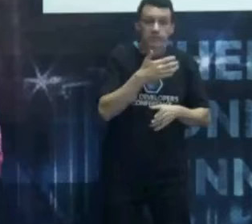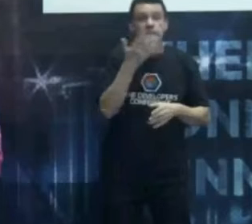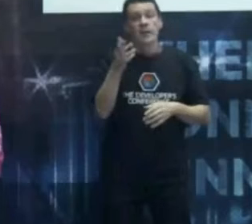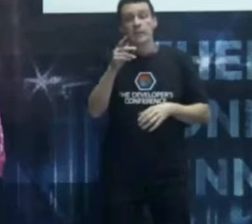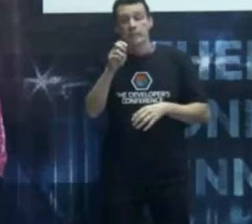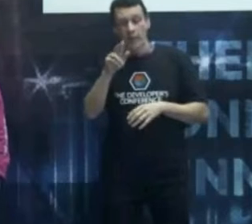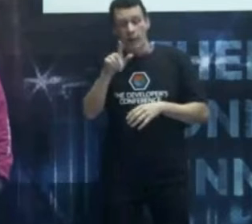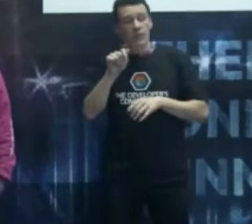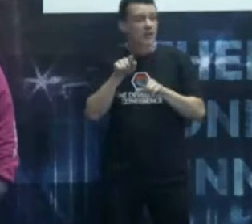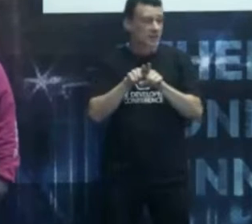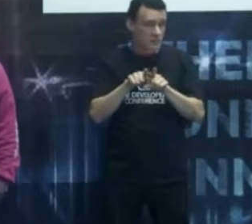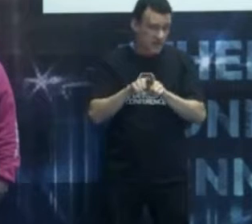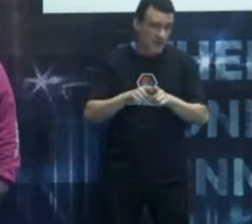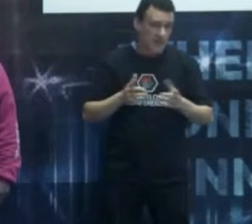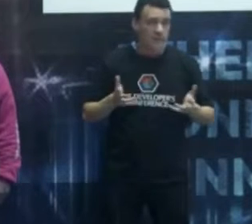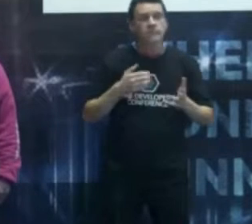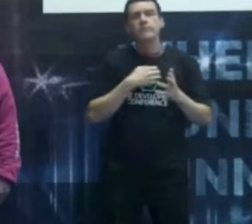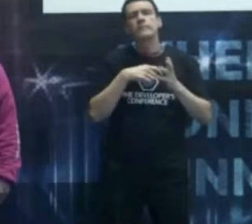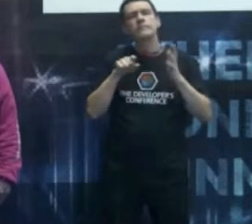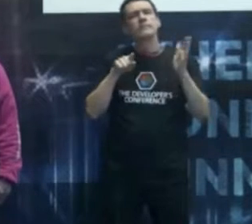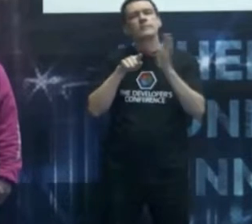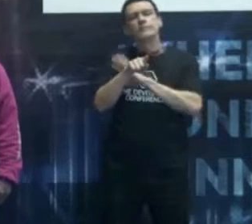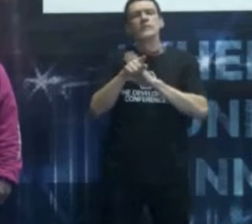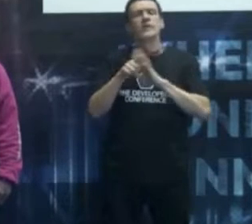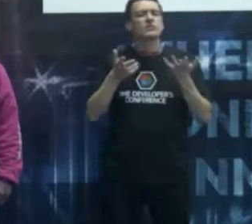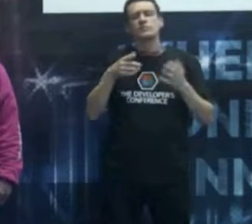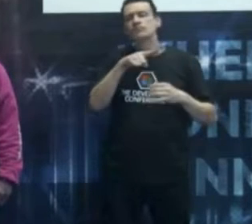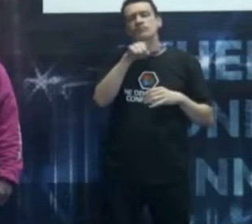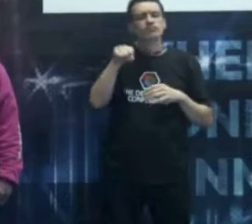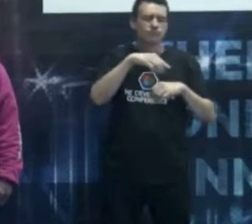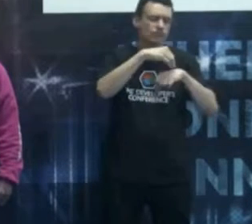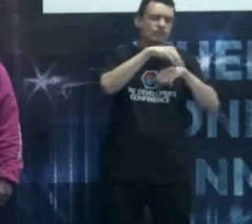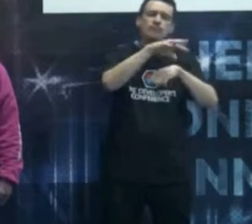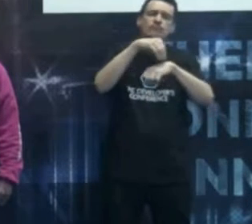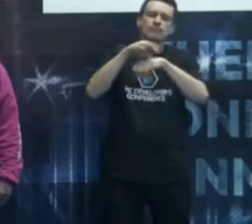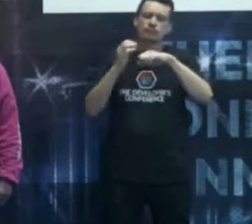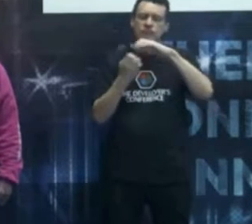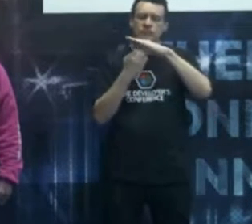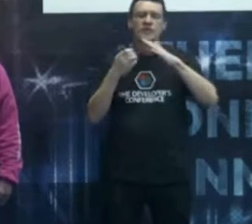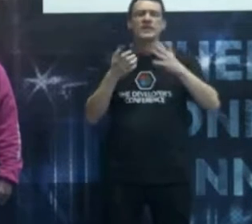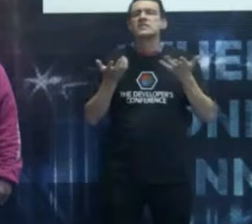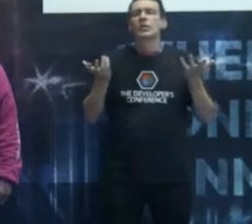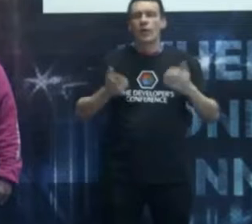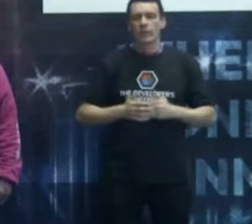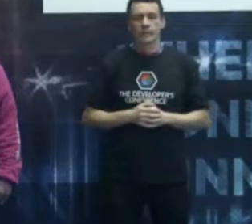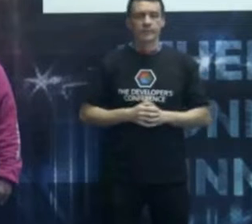queria ouvir um pouquinho de vocês. Quais são as dicas que vocês dão para as empresas, né?